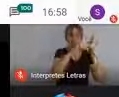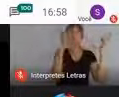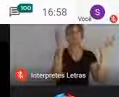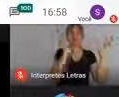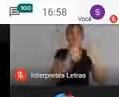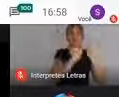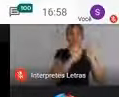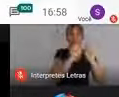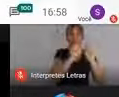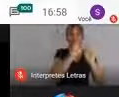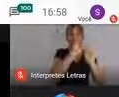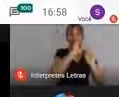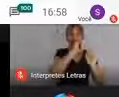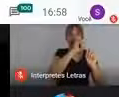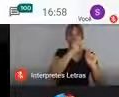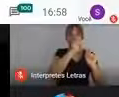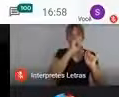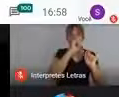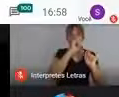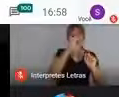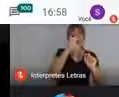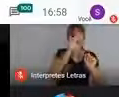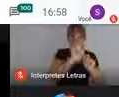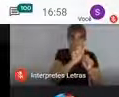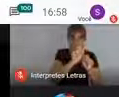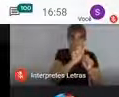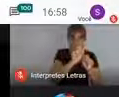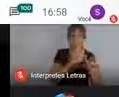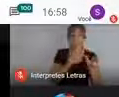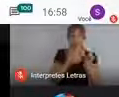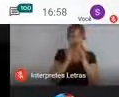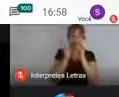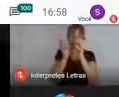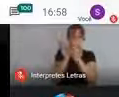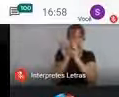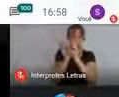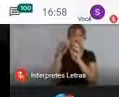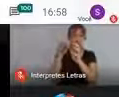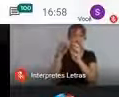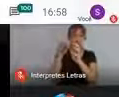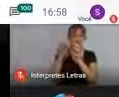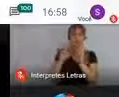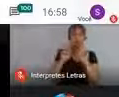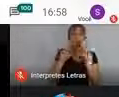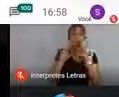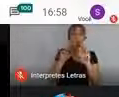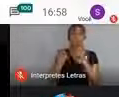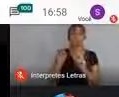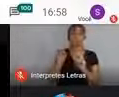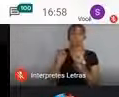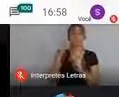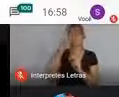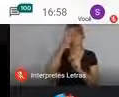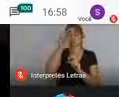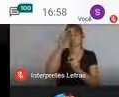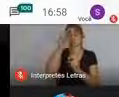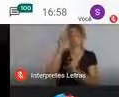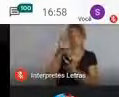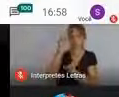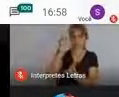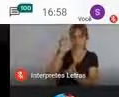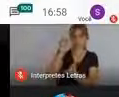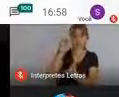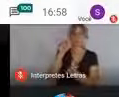Inclusive, aqui nós podemos ver, por exemplo, que os colaboradores mais velhos, que são esses que aparecem aqui embaixo, essas